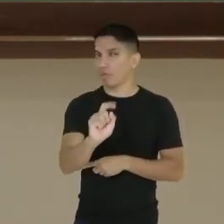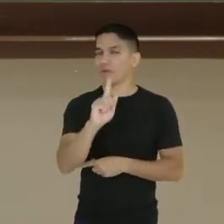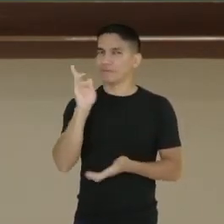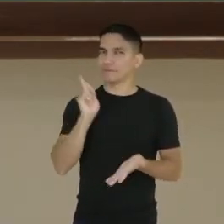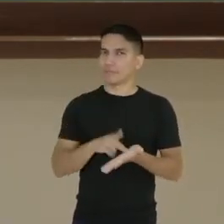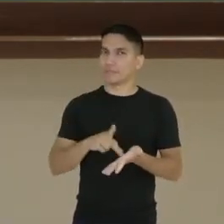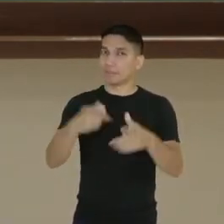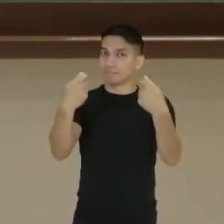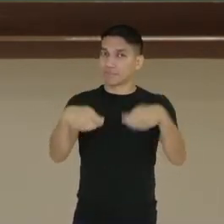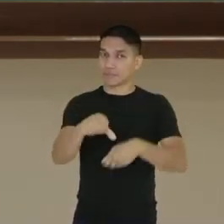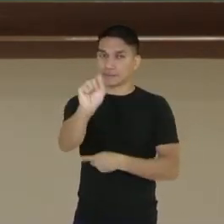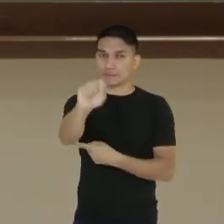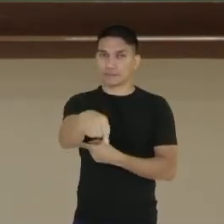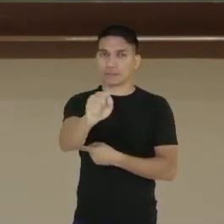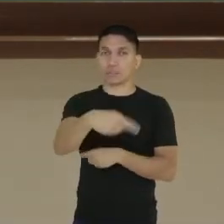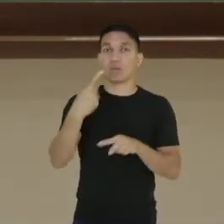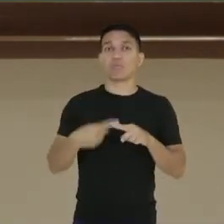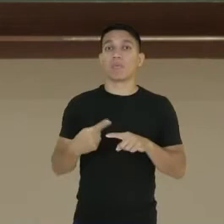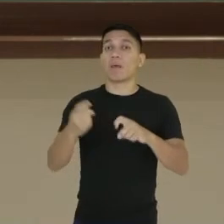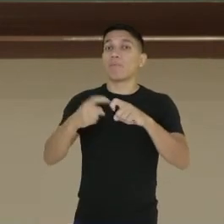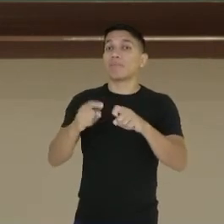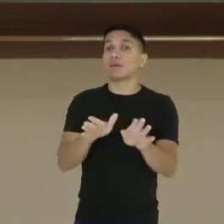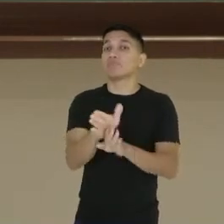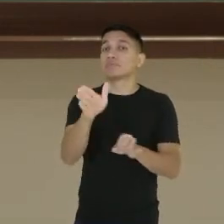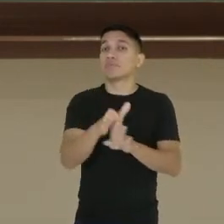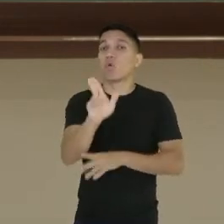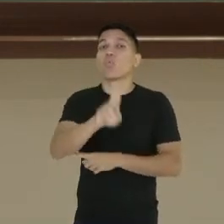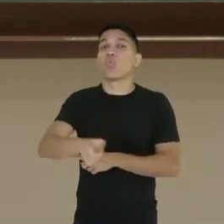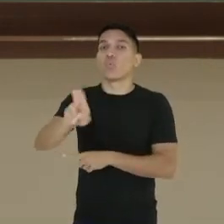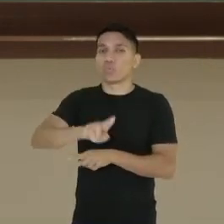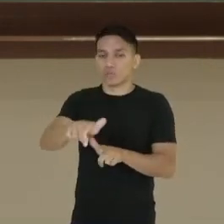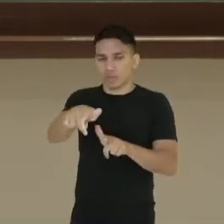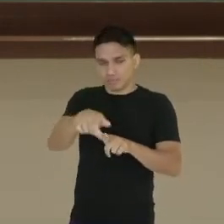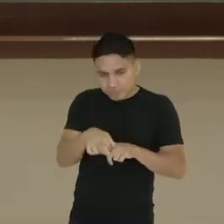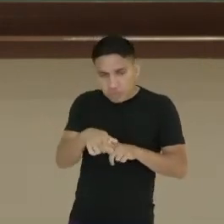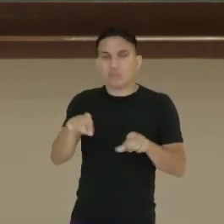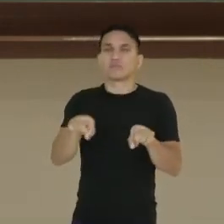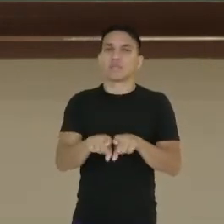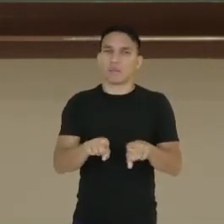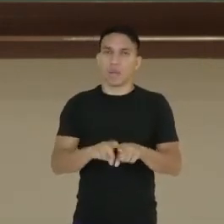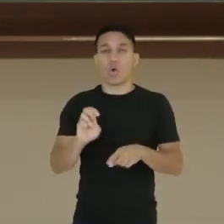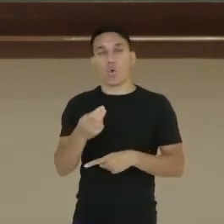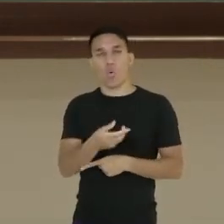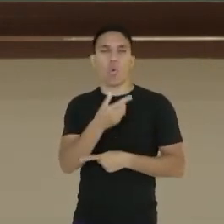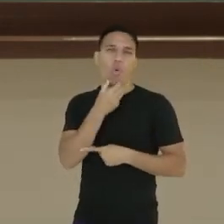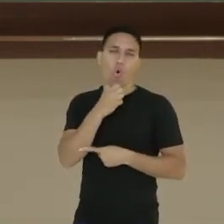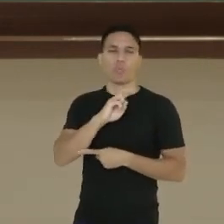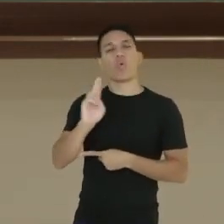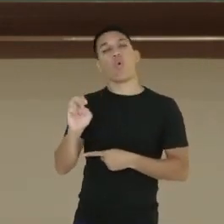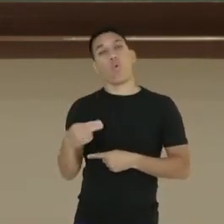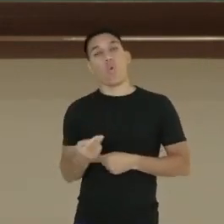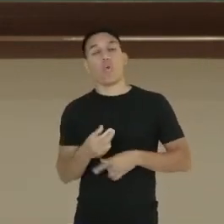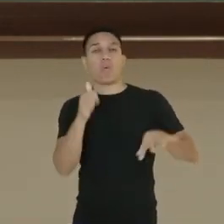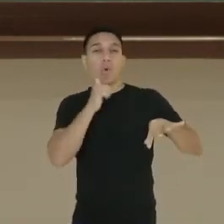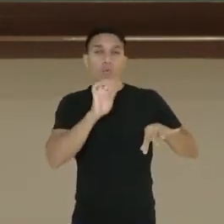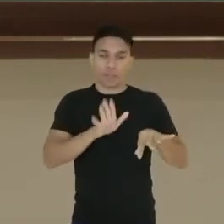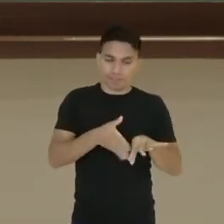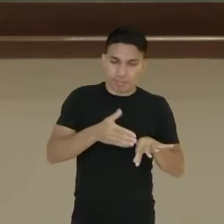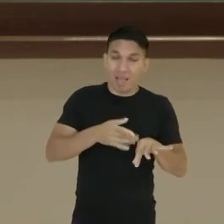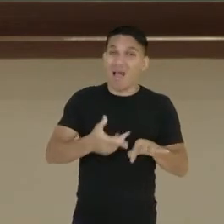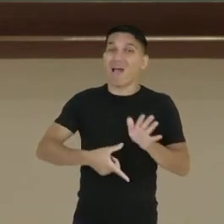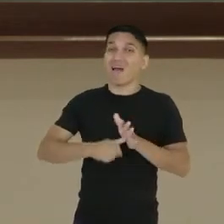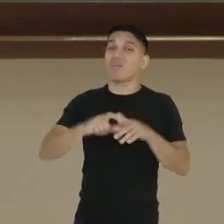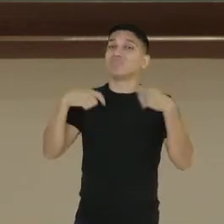é necessário sim. Os médicos recomendam que ao receber o sexo oral, tanto o homem quanto a mulher, eles